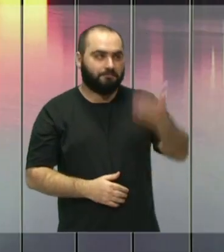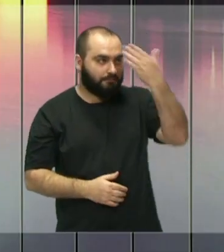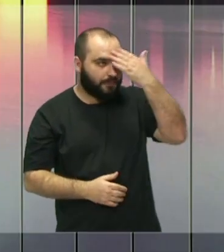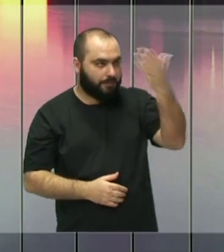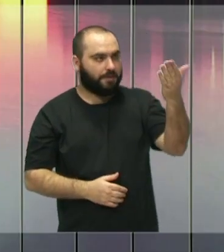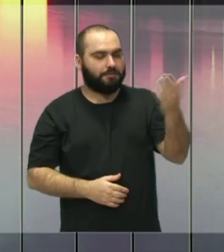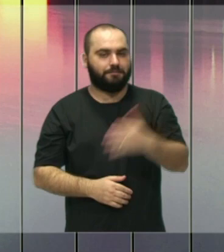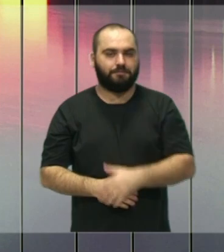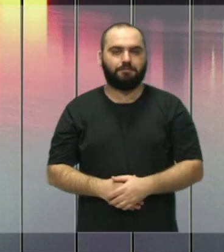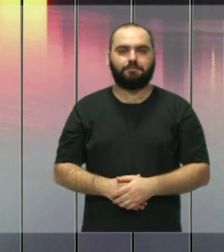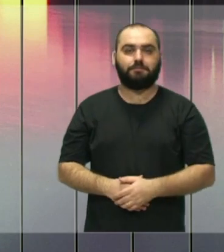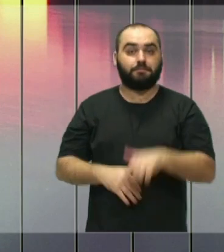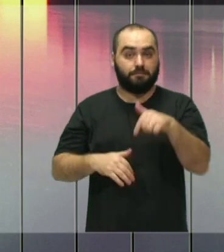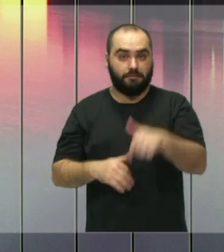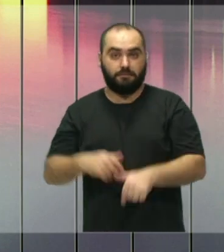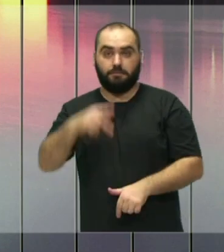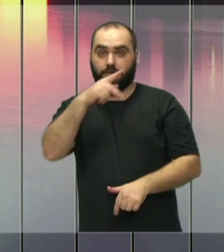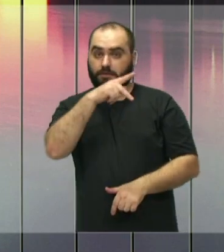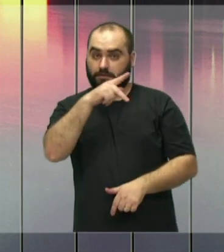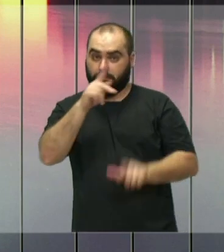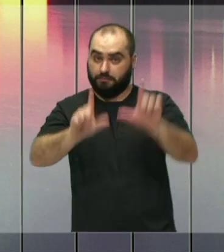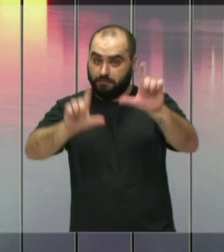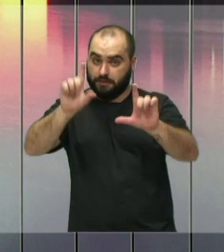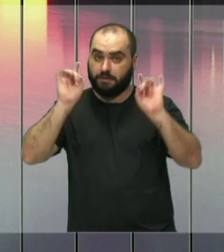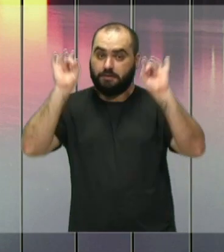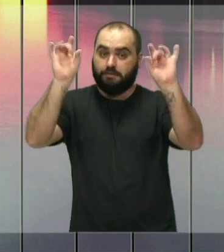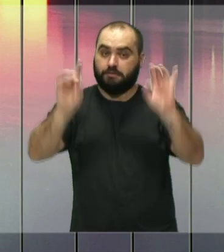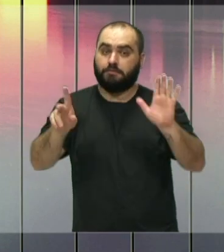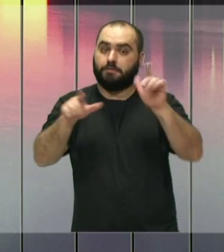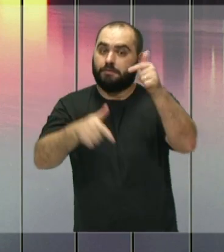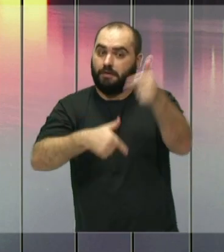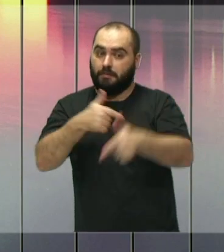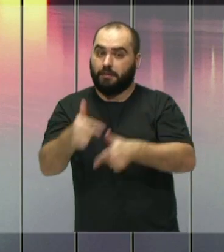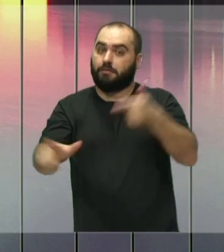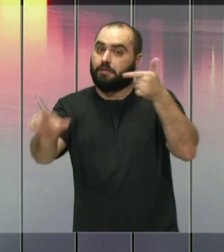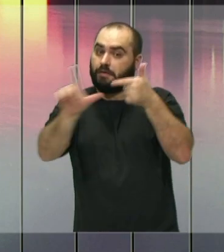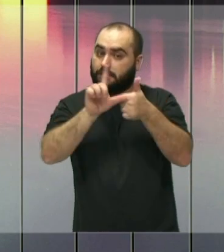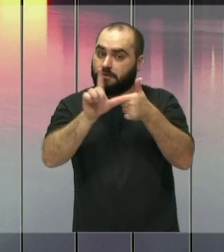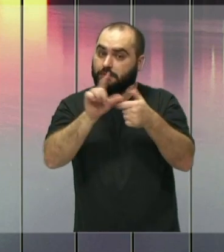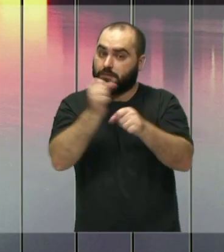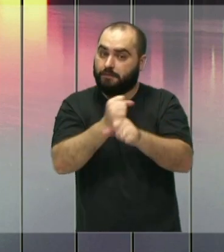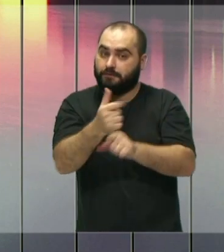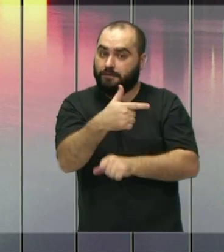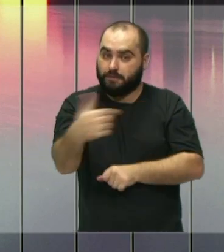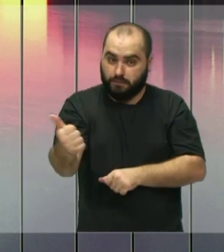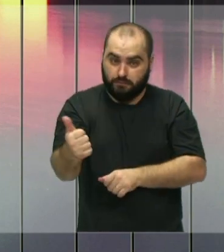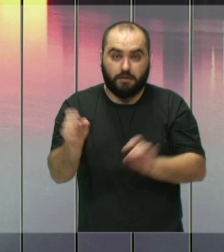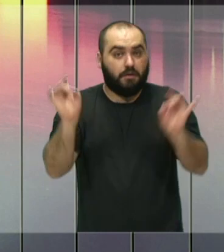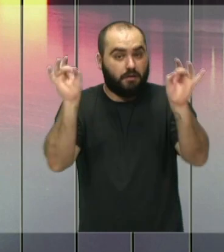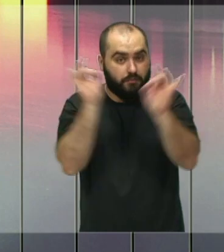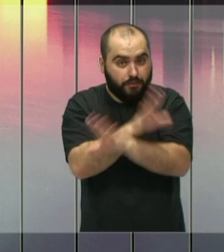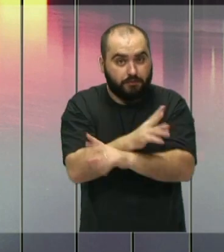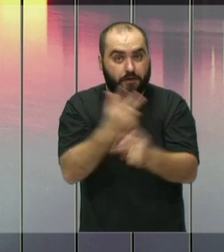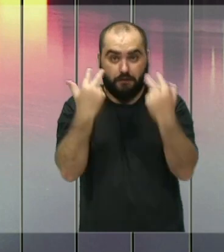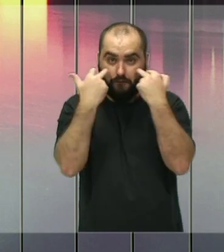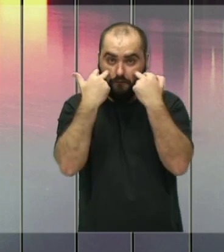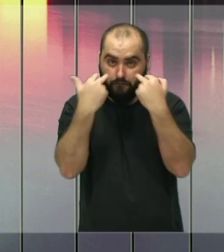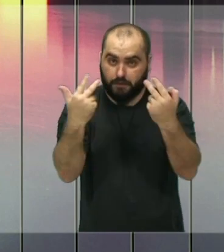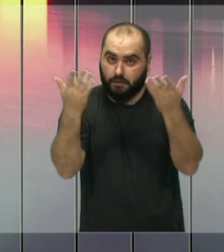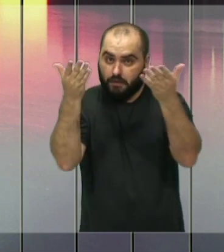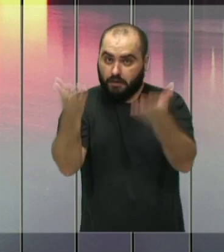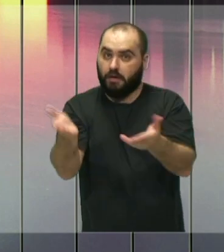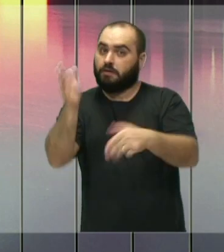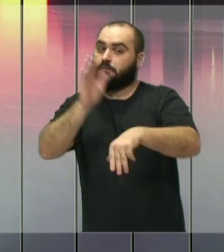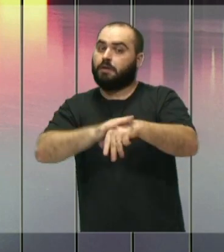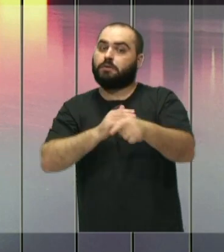Presidente e o programa especial sobre as ações do Poder Legislativo em 2001 e chegou ao fim é você acompanhar esta em